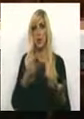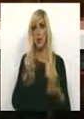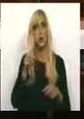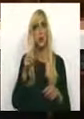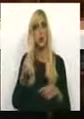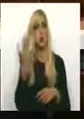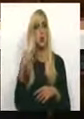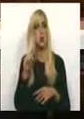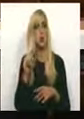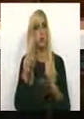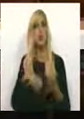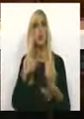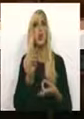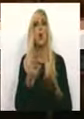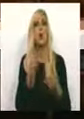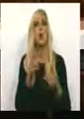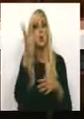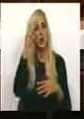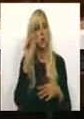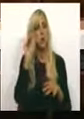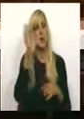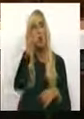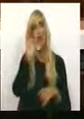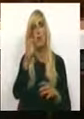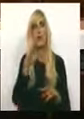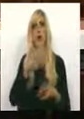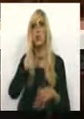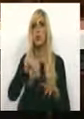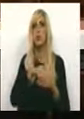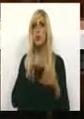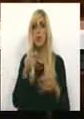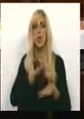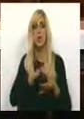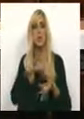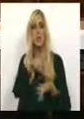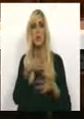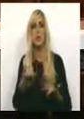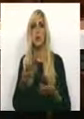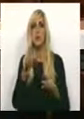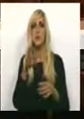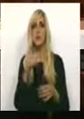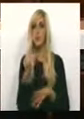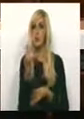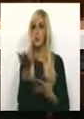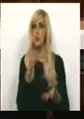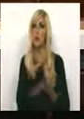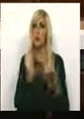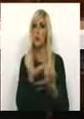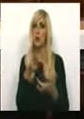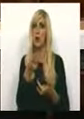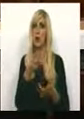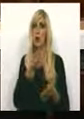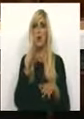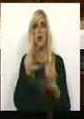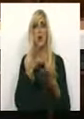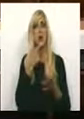junho passado, no sentido de recomendar ao Governo o envolvimento e sensibilização para o património industrial da fábrica